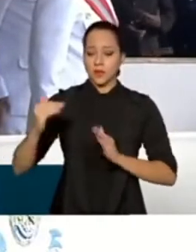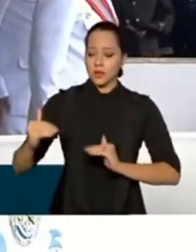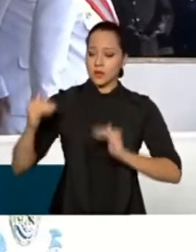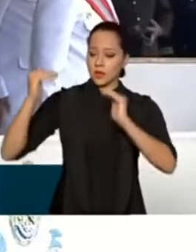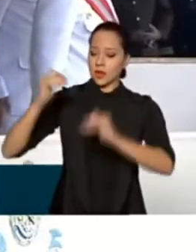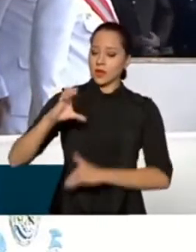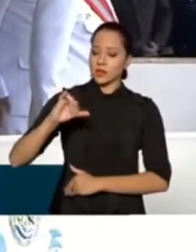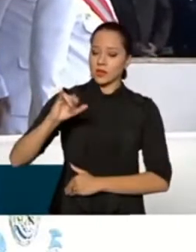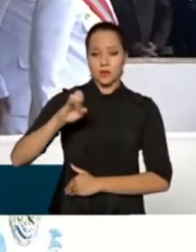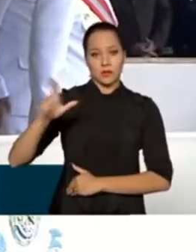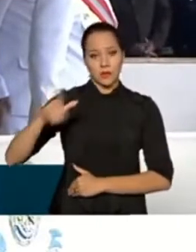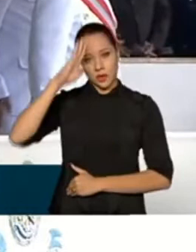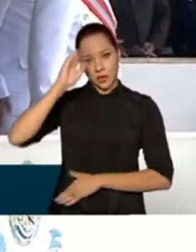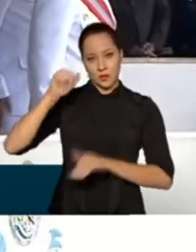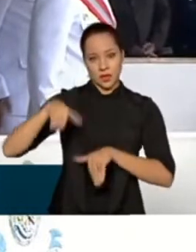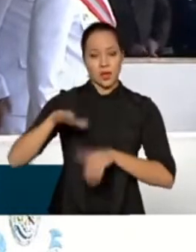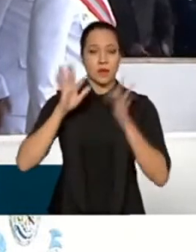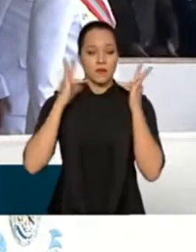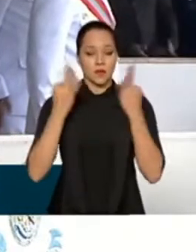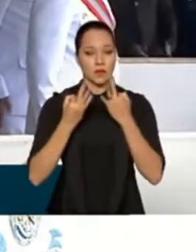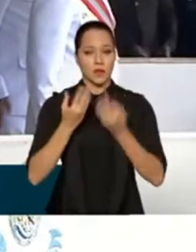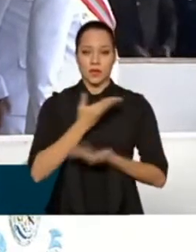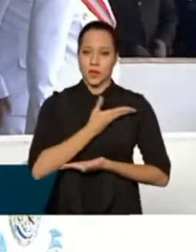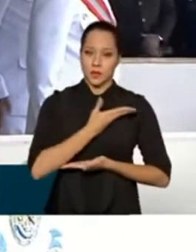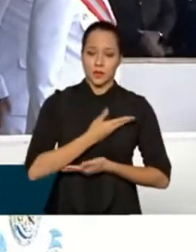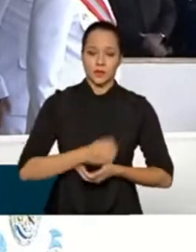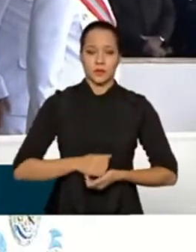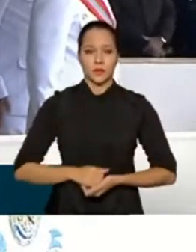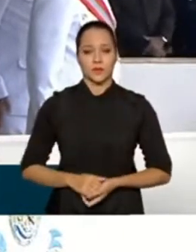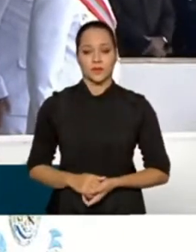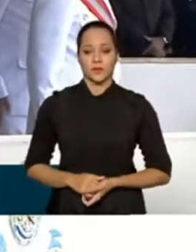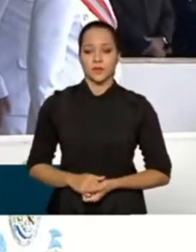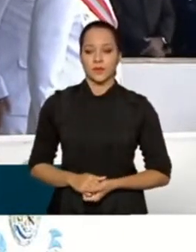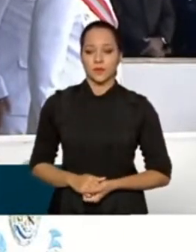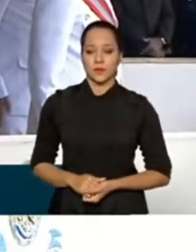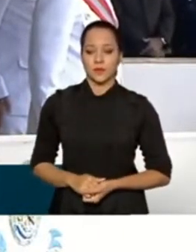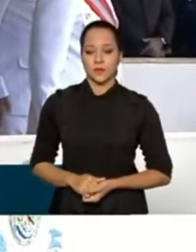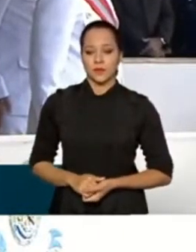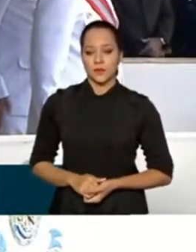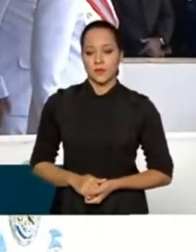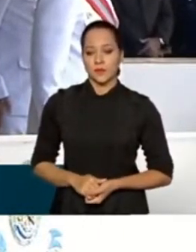civis e militares, familiares e amigos.